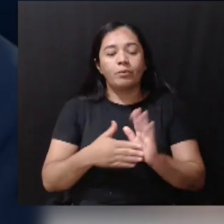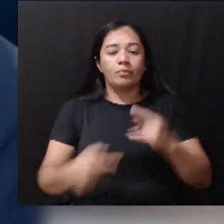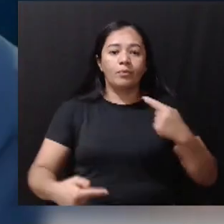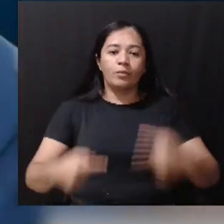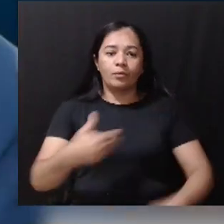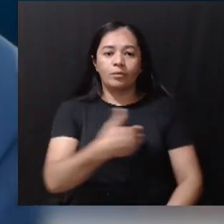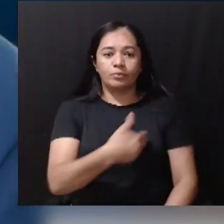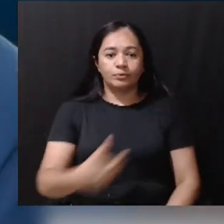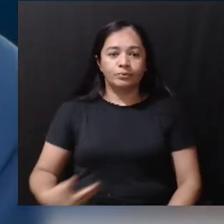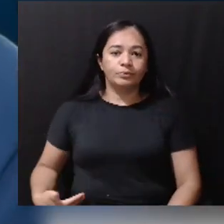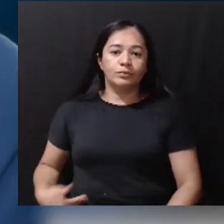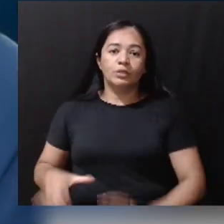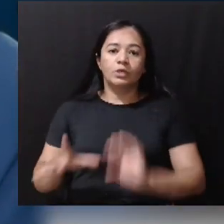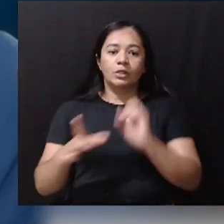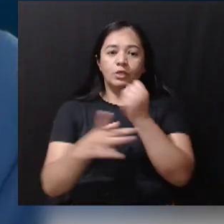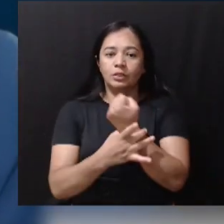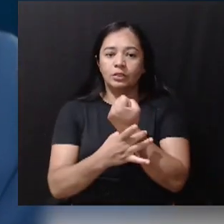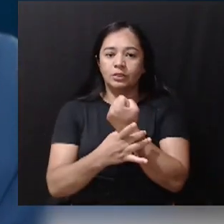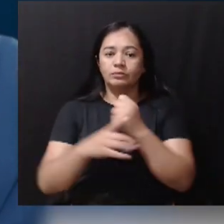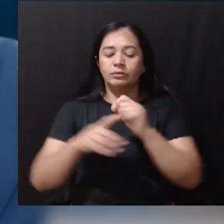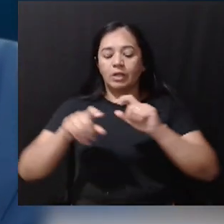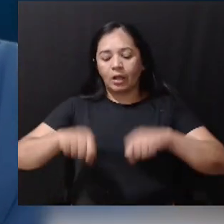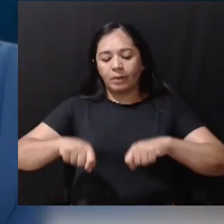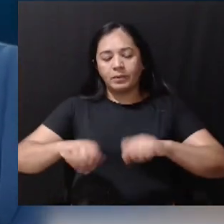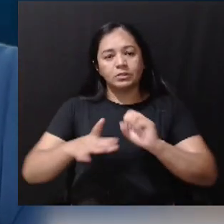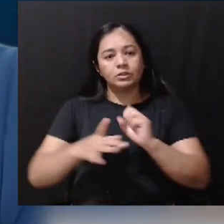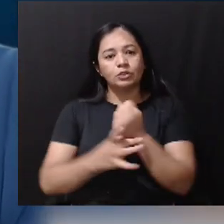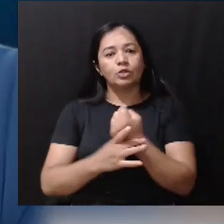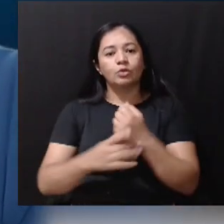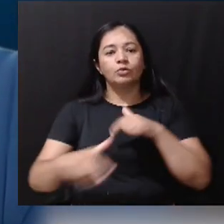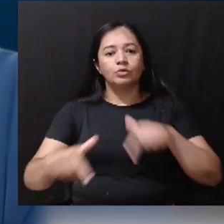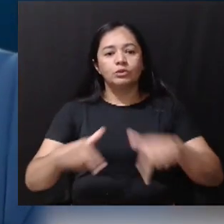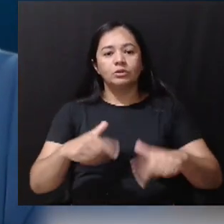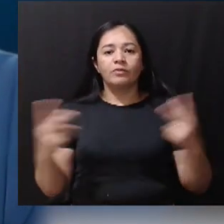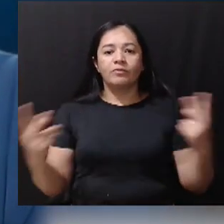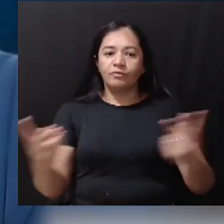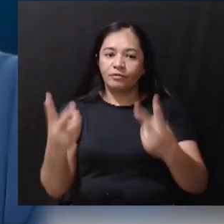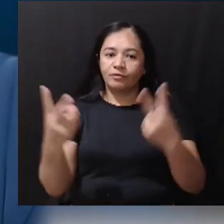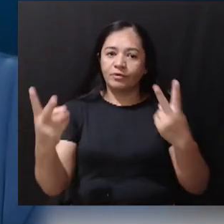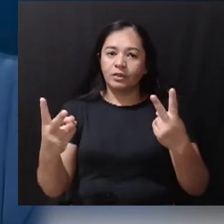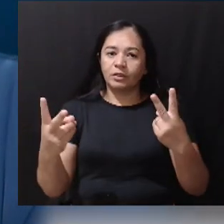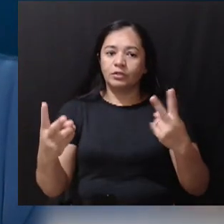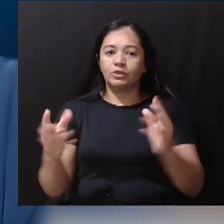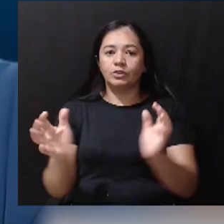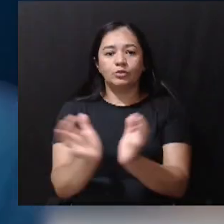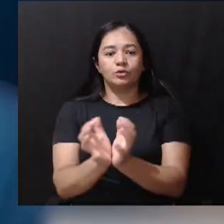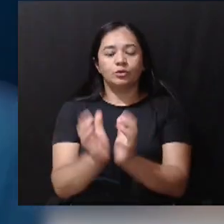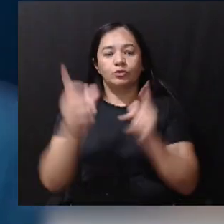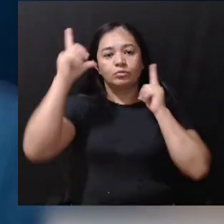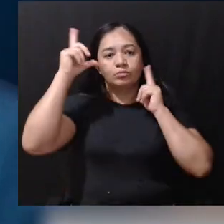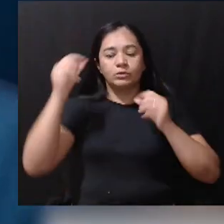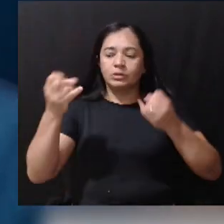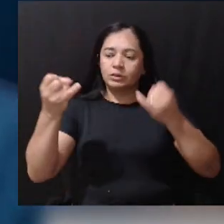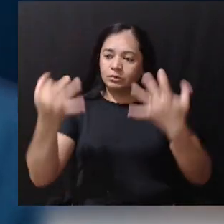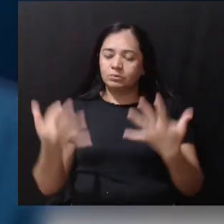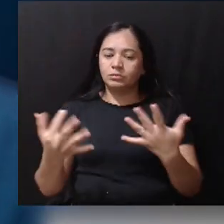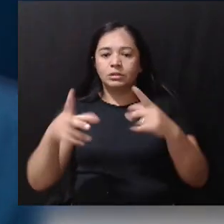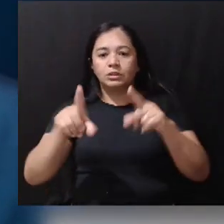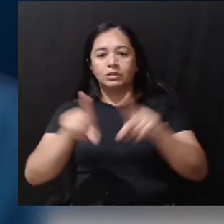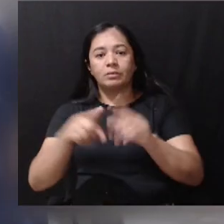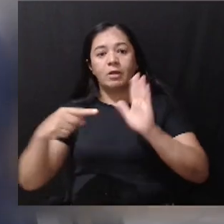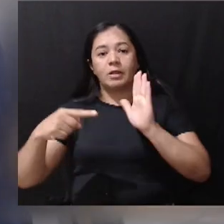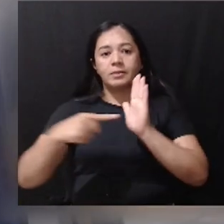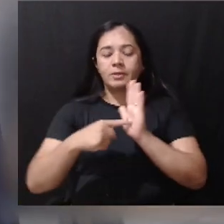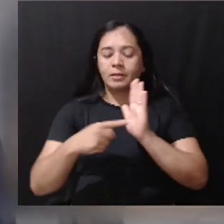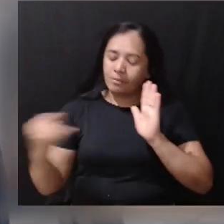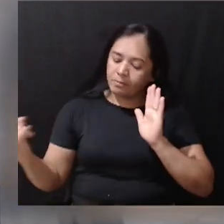que garantam condições seguras de trabalho e valorização da categoria. Ele reforça também que denunciar é